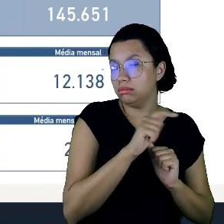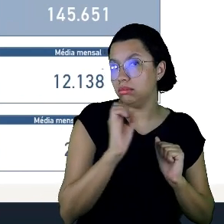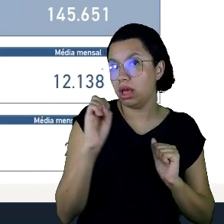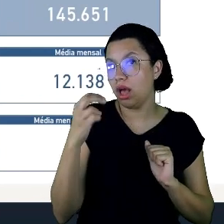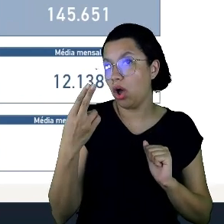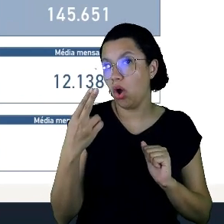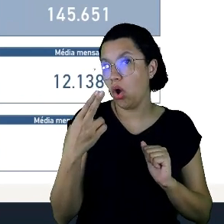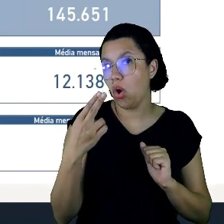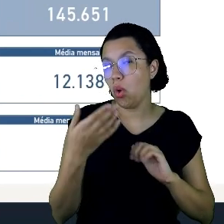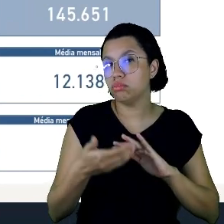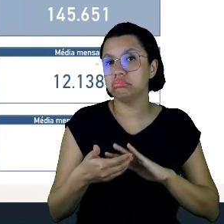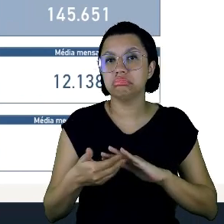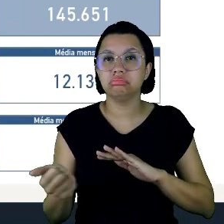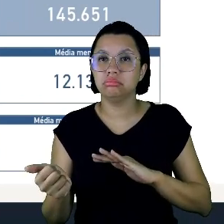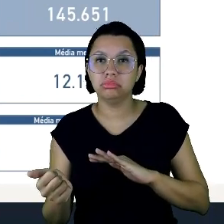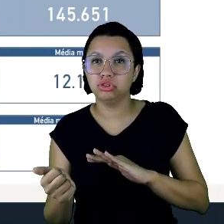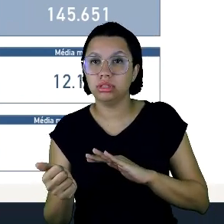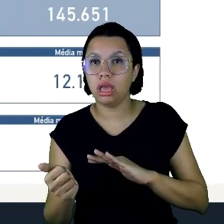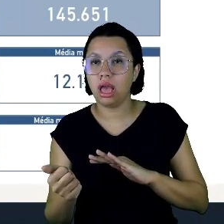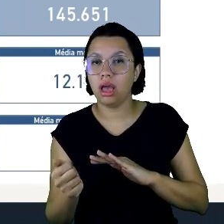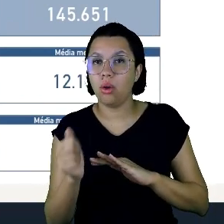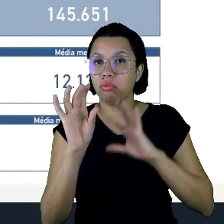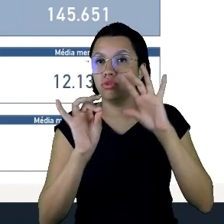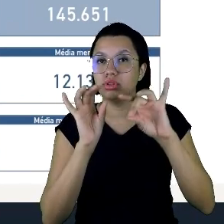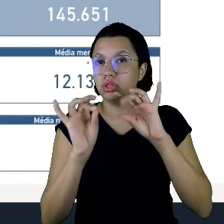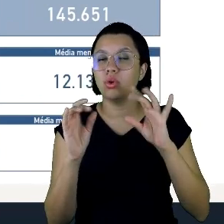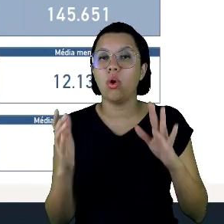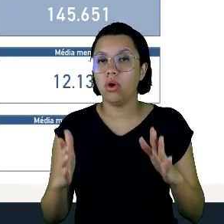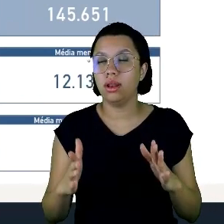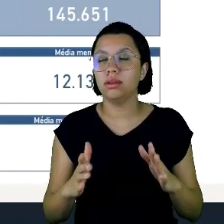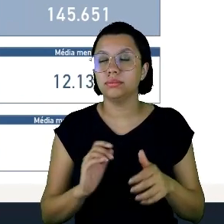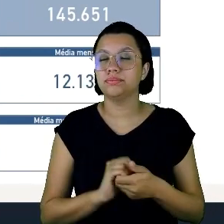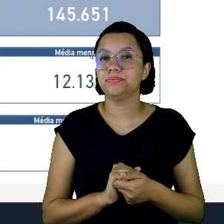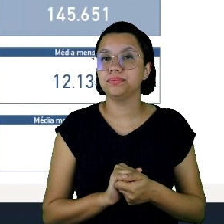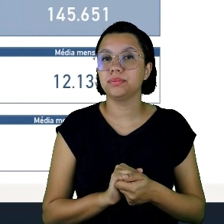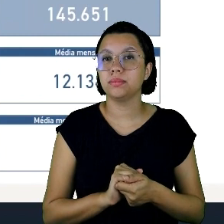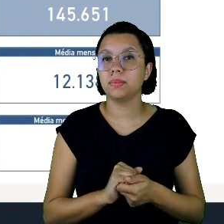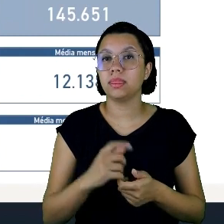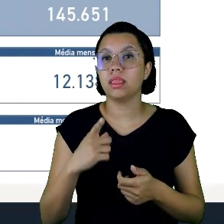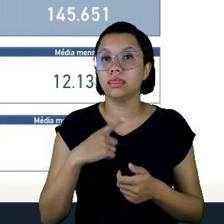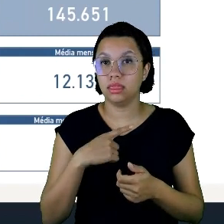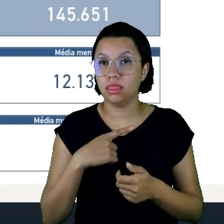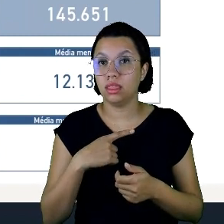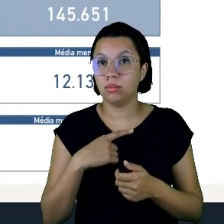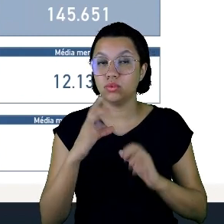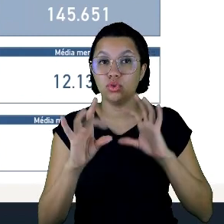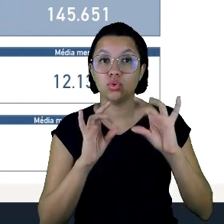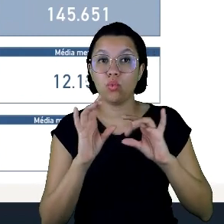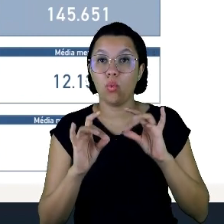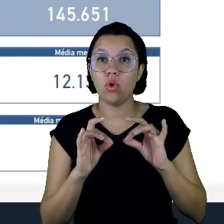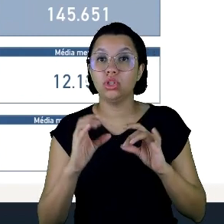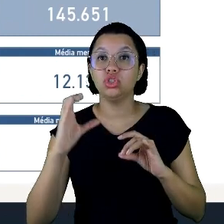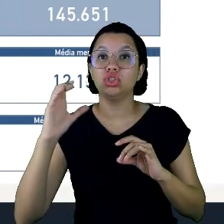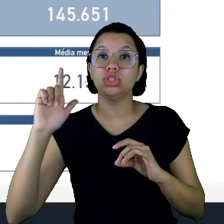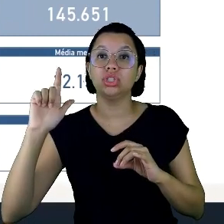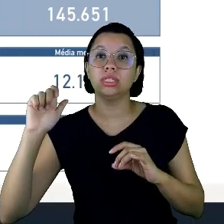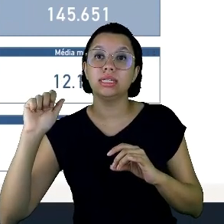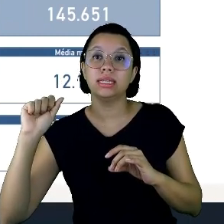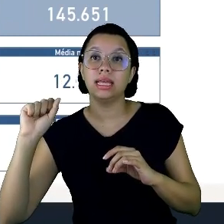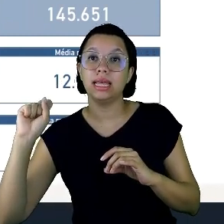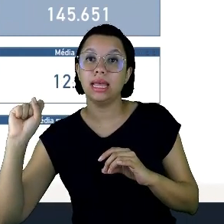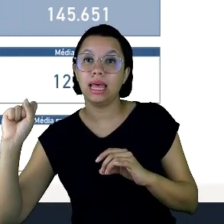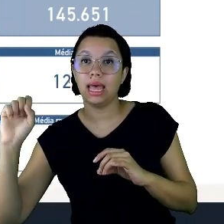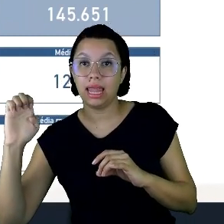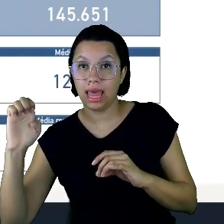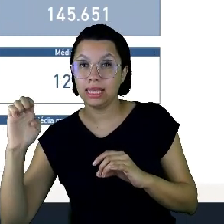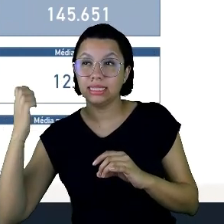pode limpar aqui ou desselecionar os itens que foram marcados. Também temos uma opção de classe